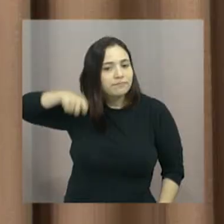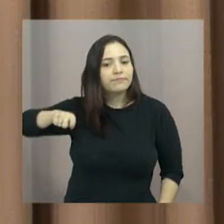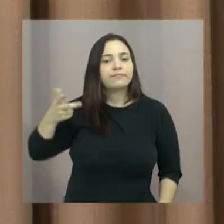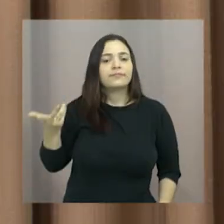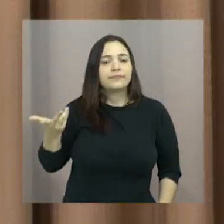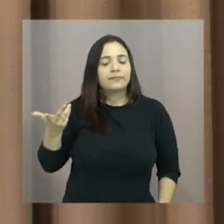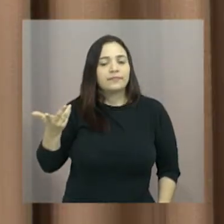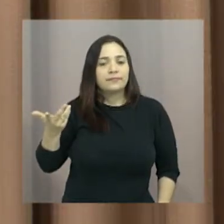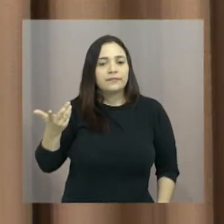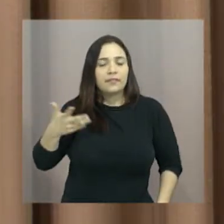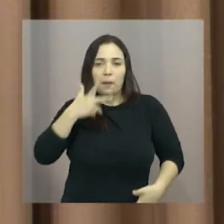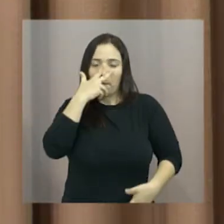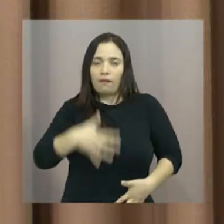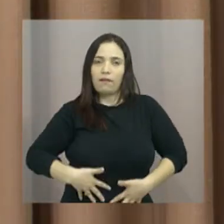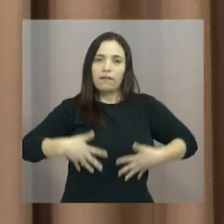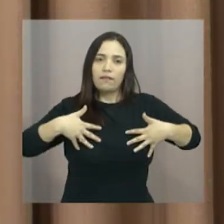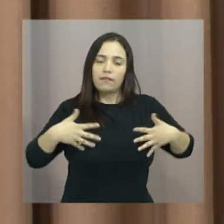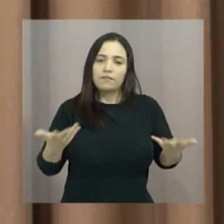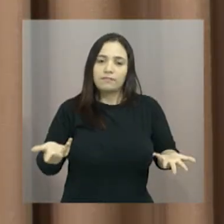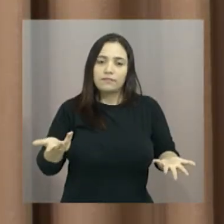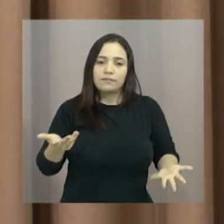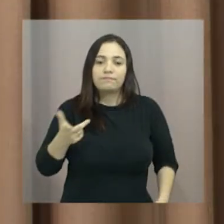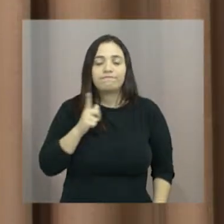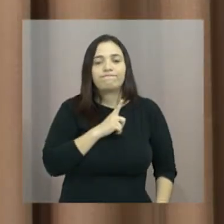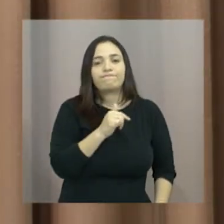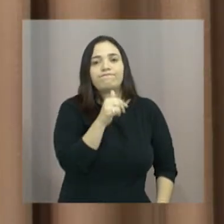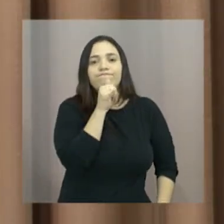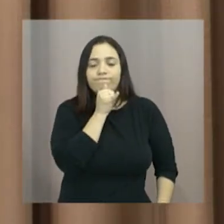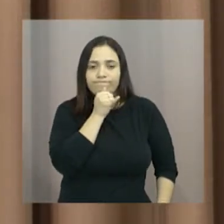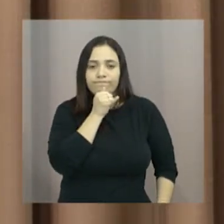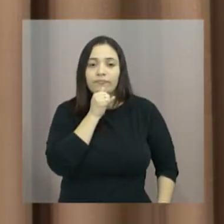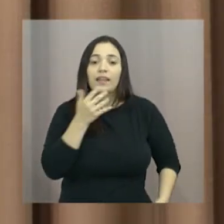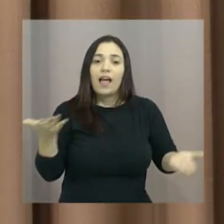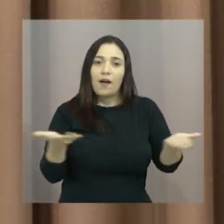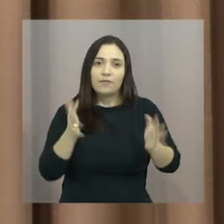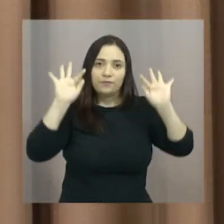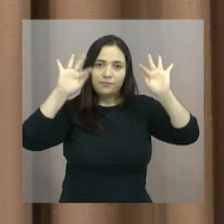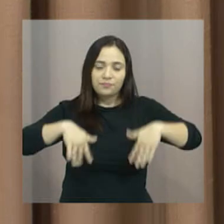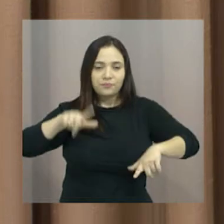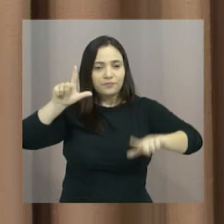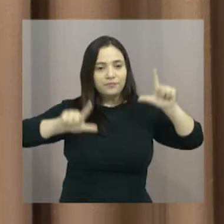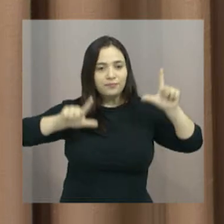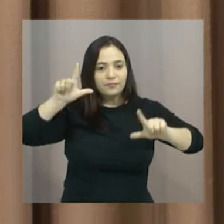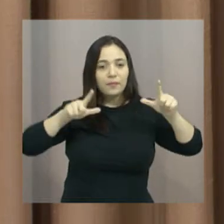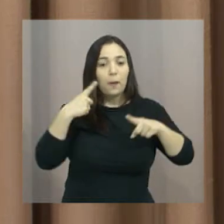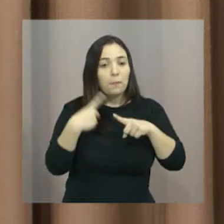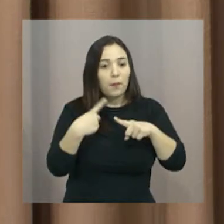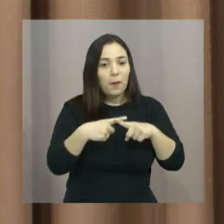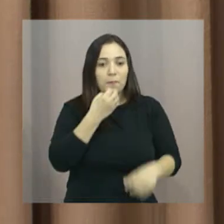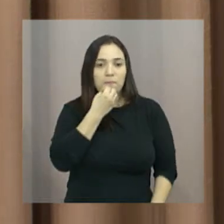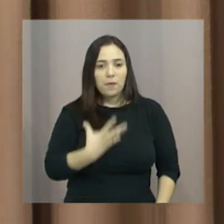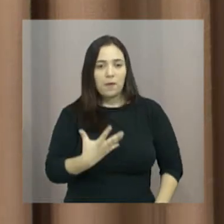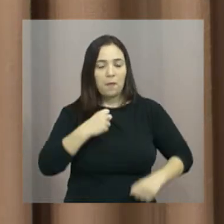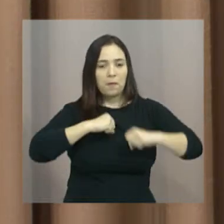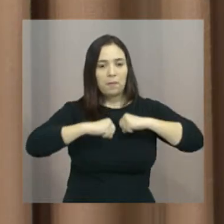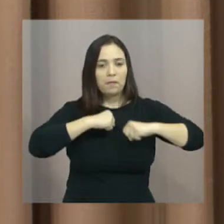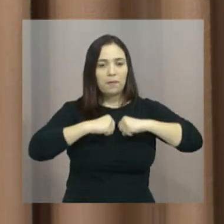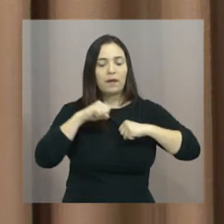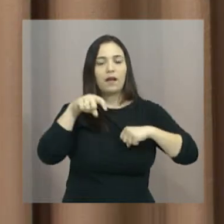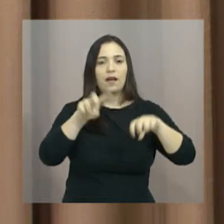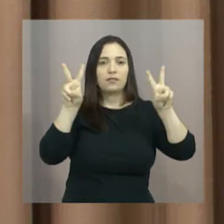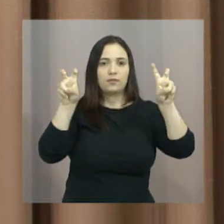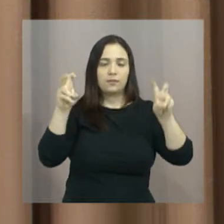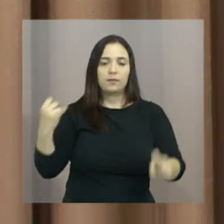entre outras situações. Infelizmente, a gente está chegando ao final do programa, tá? Porque é muito bom quando a gente traz não só um assunto